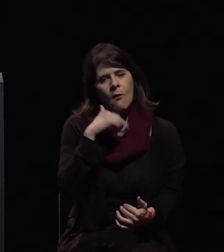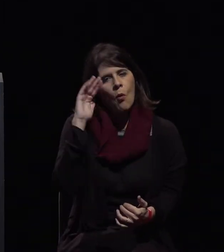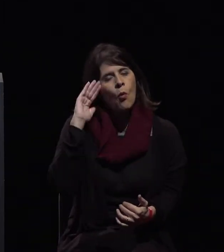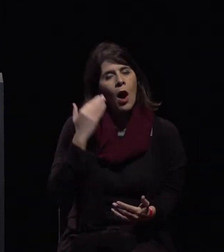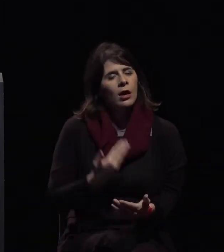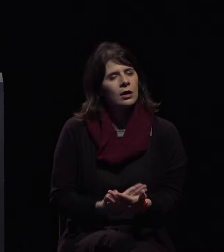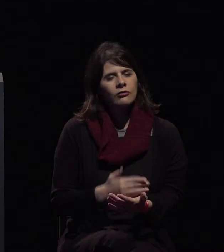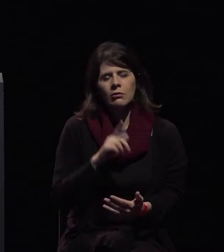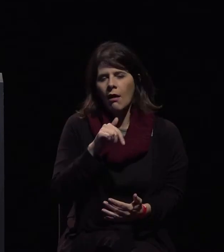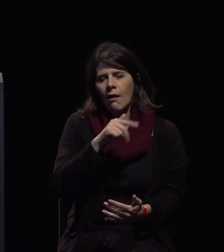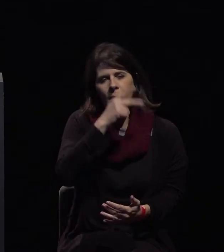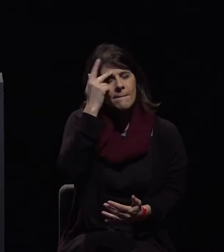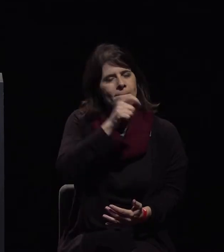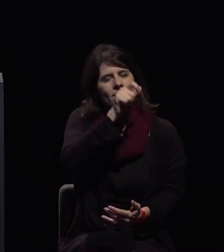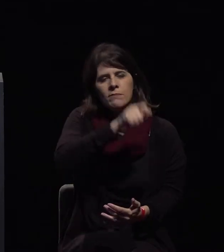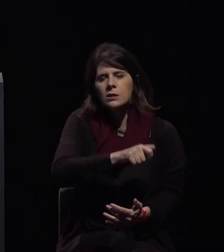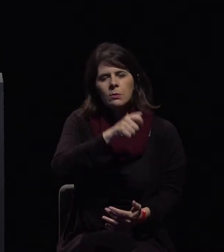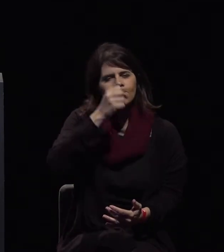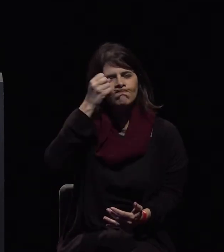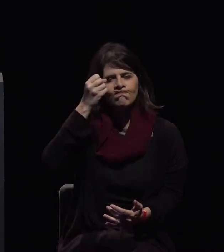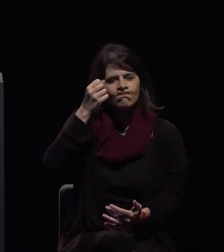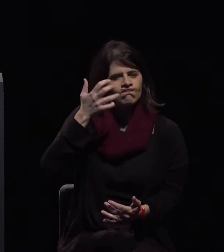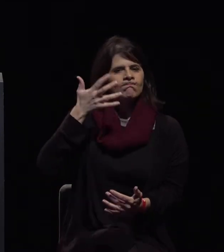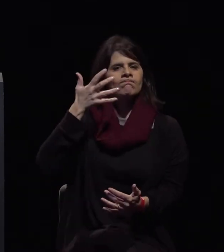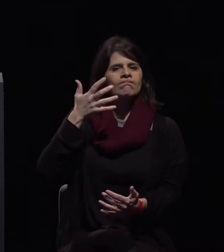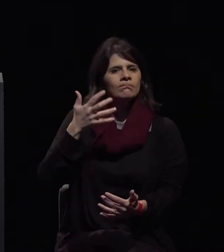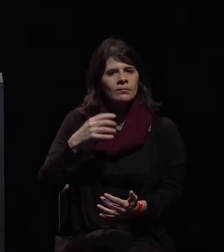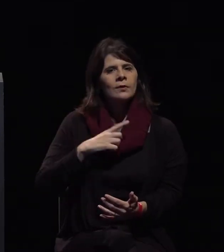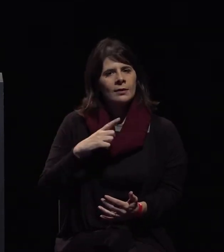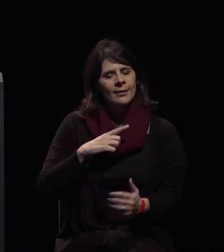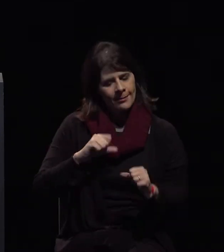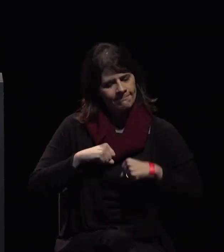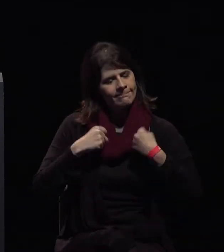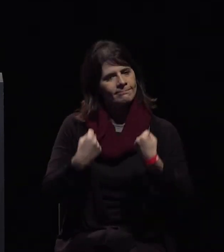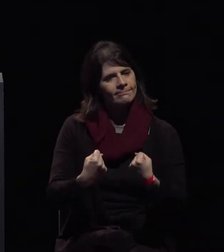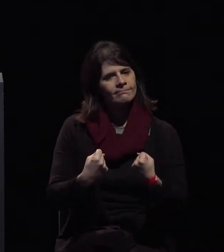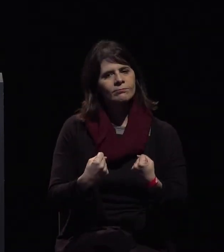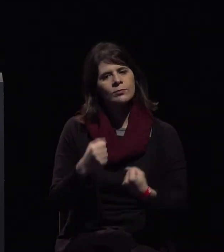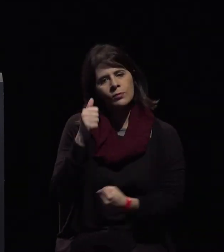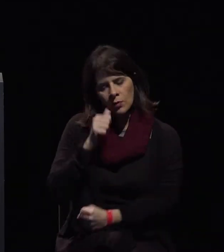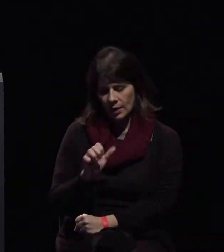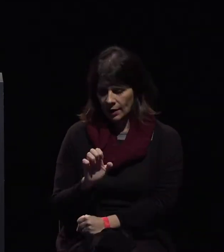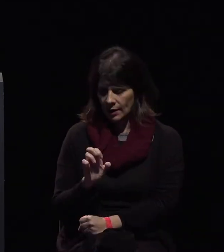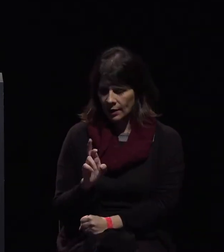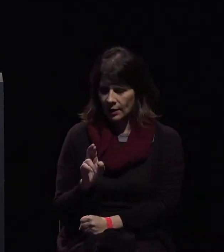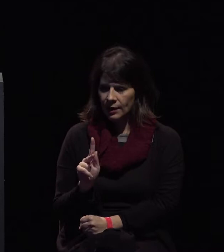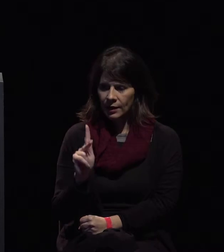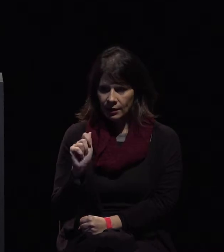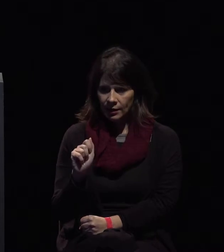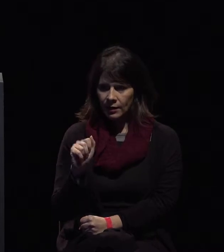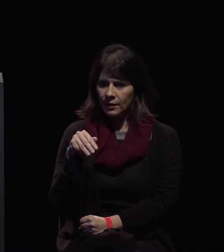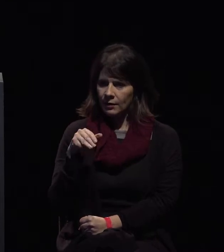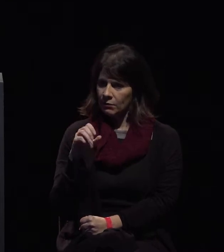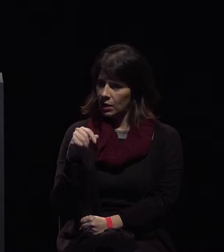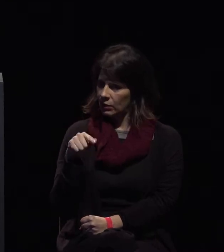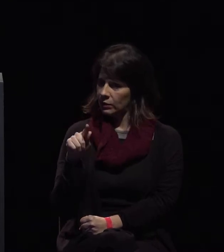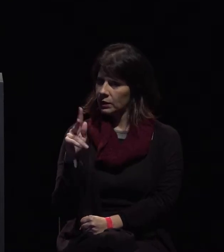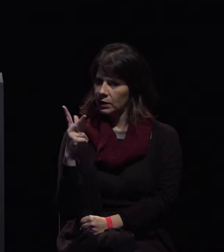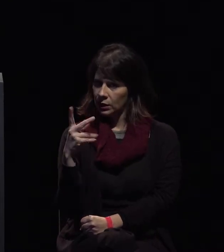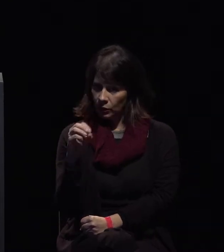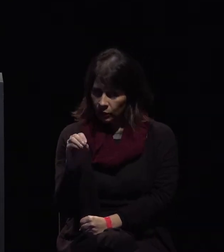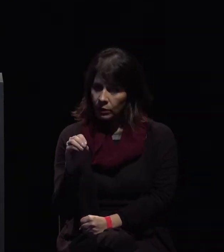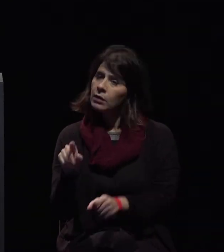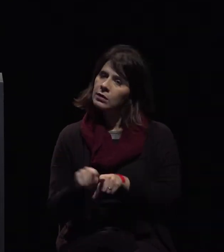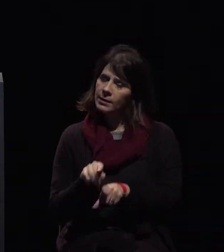pessoas brilhantes, dedicadas e bastante presentes, que é a Érica Malunguinho e Isabela